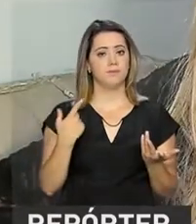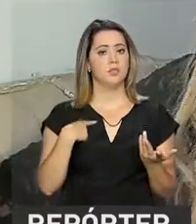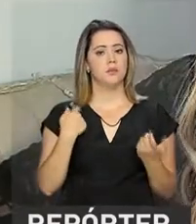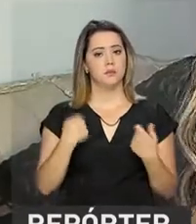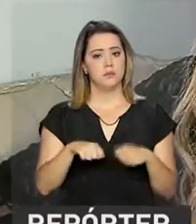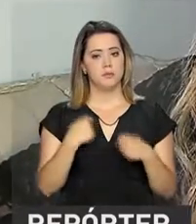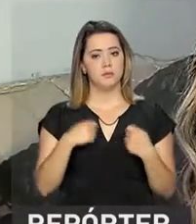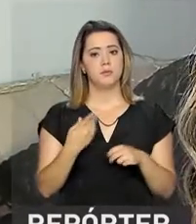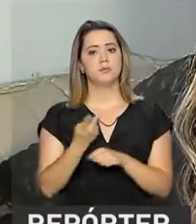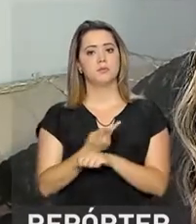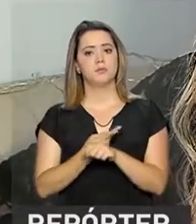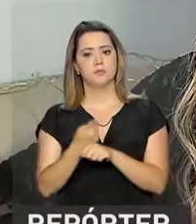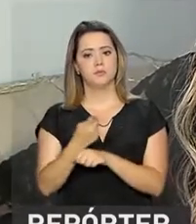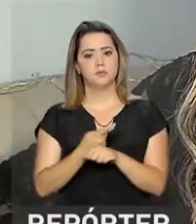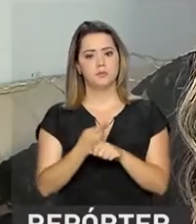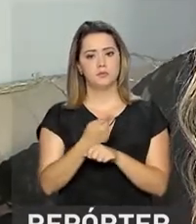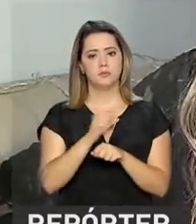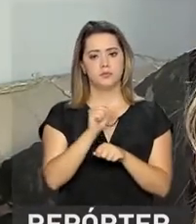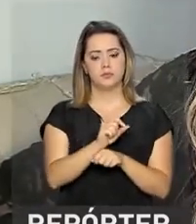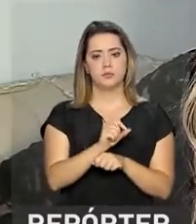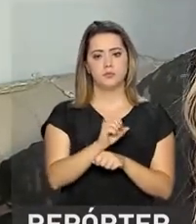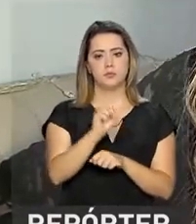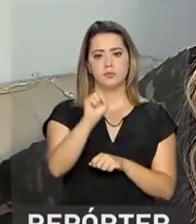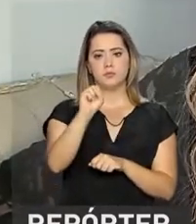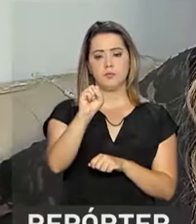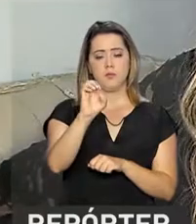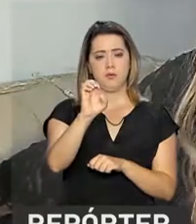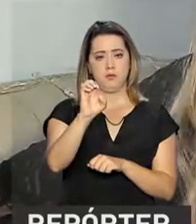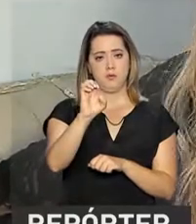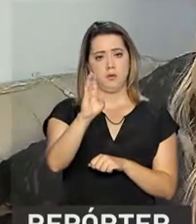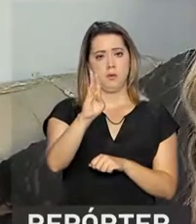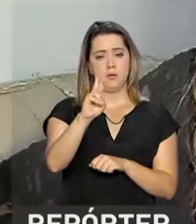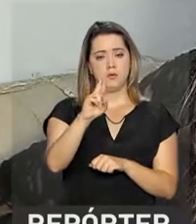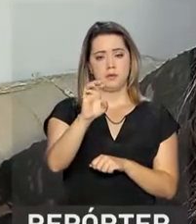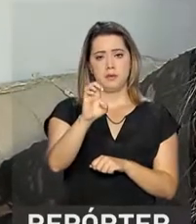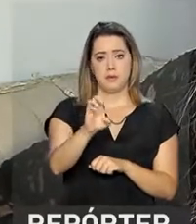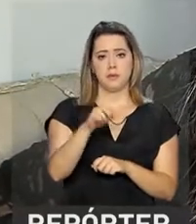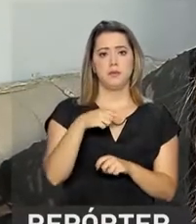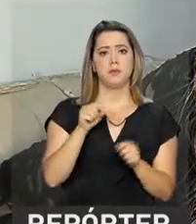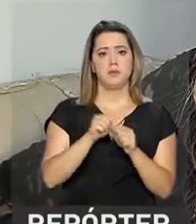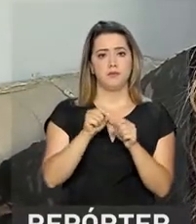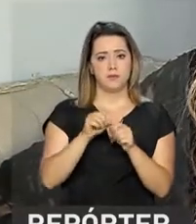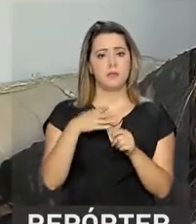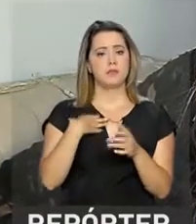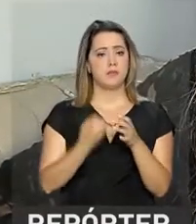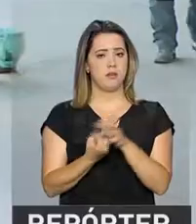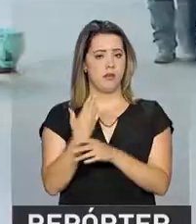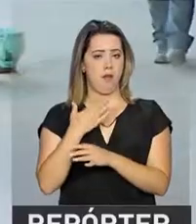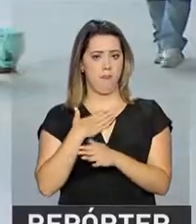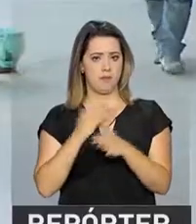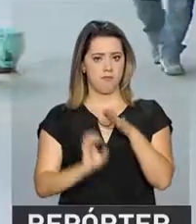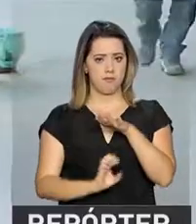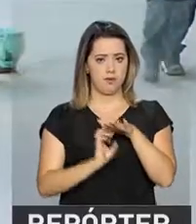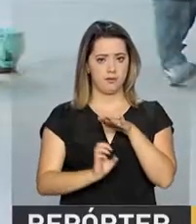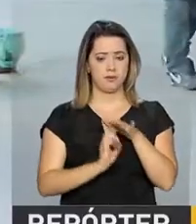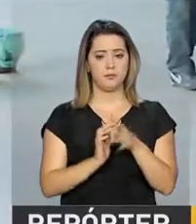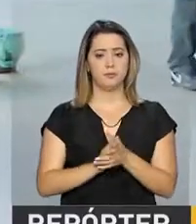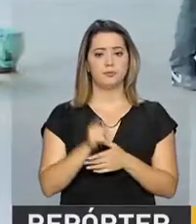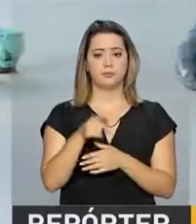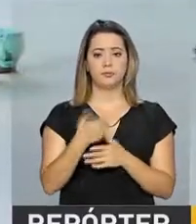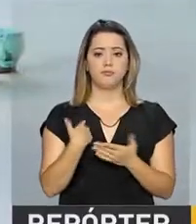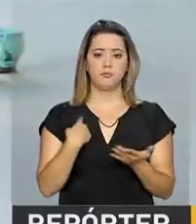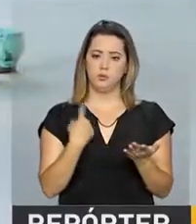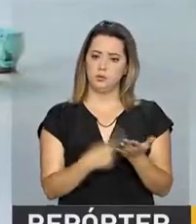tive que procurar o sebrae e fazer a microempresa apostar no